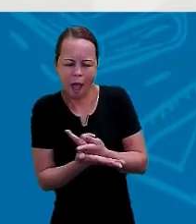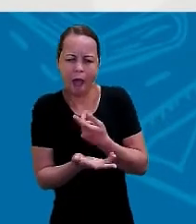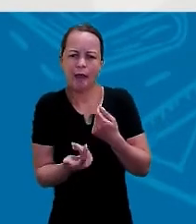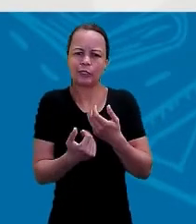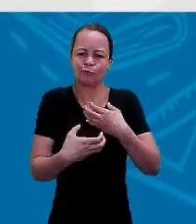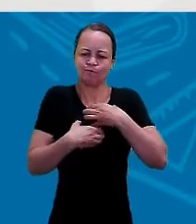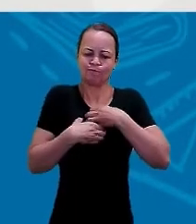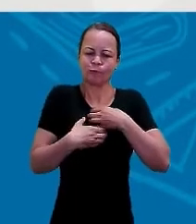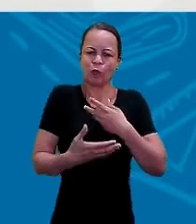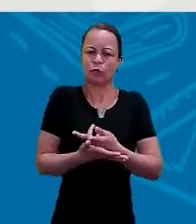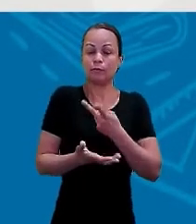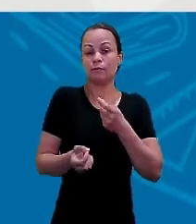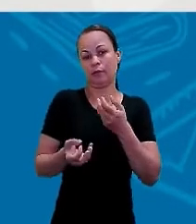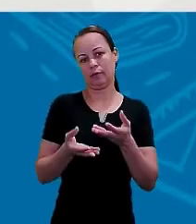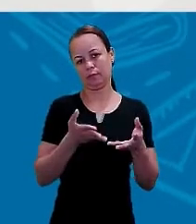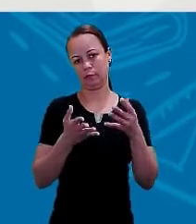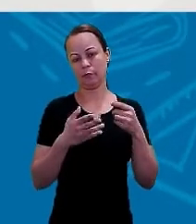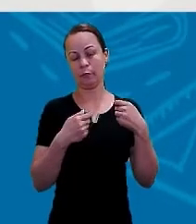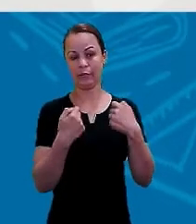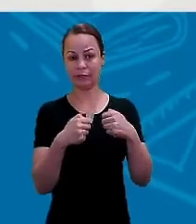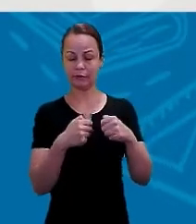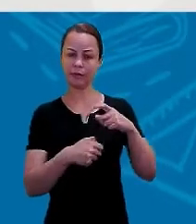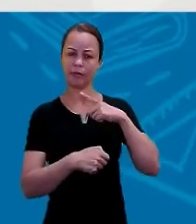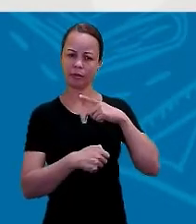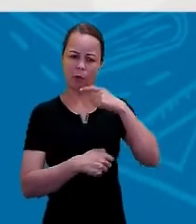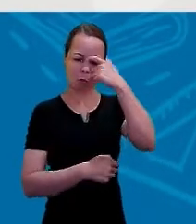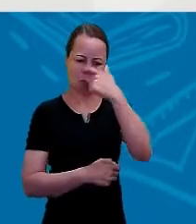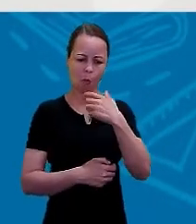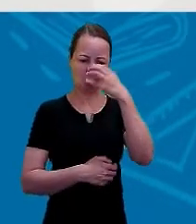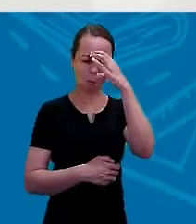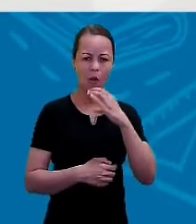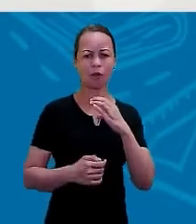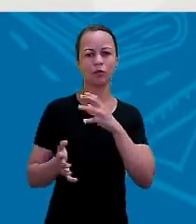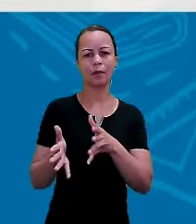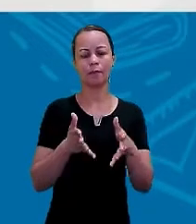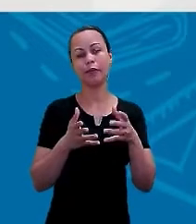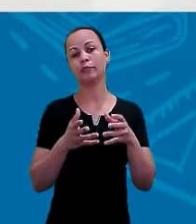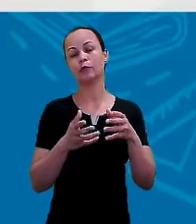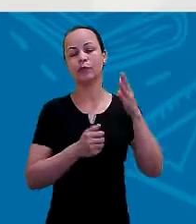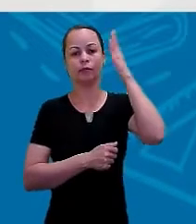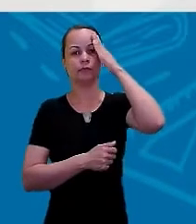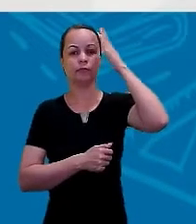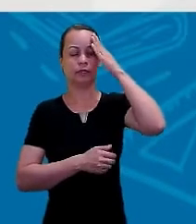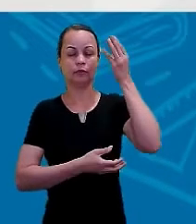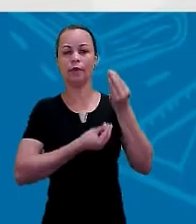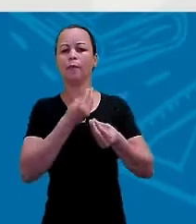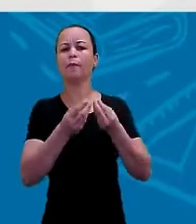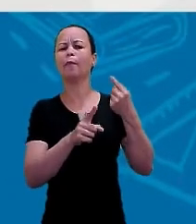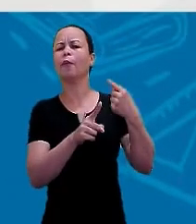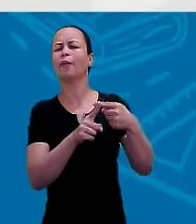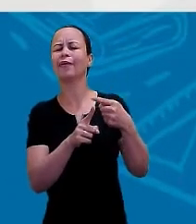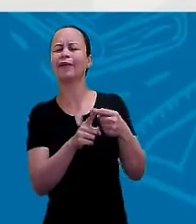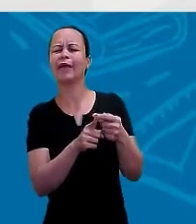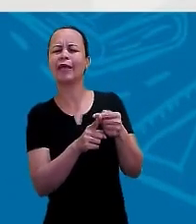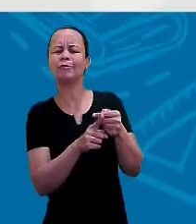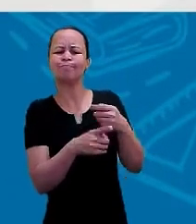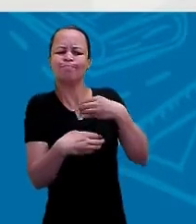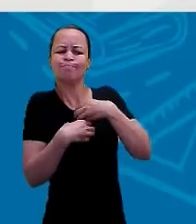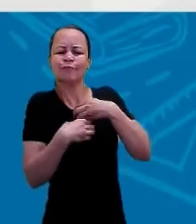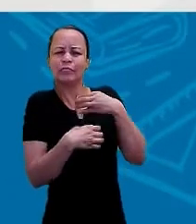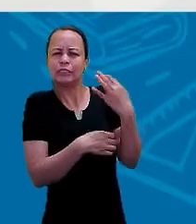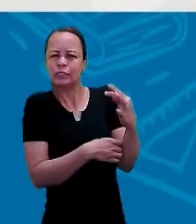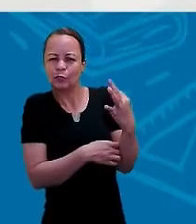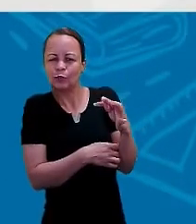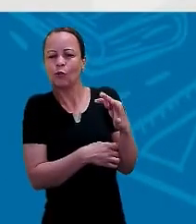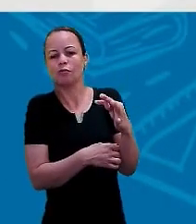se precisa ter um comportamento para justamente entender por que você está sentindo dor. Tanto no sentido, como fala